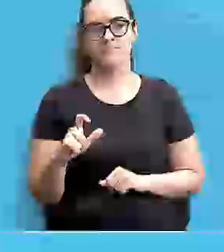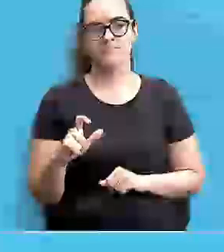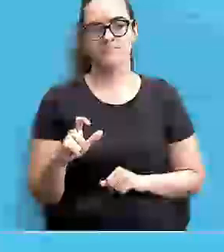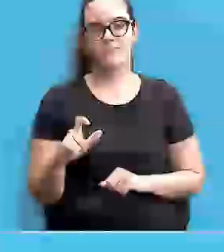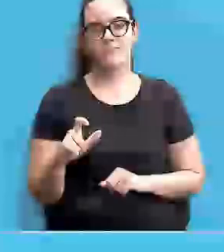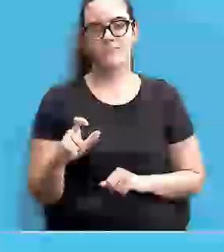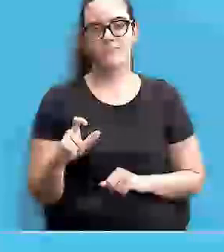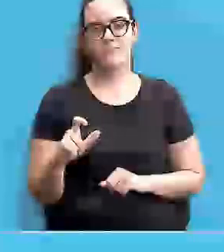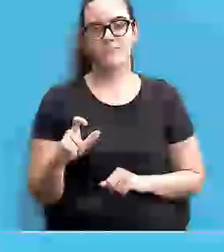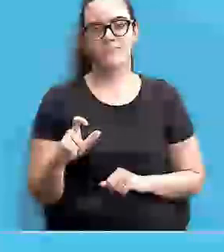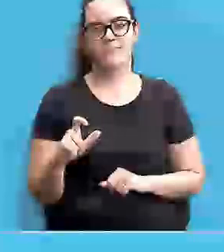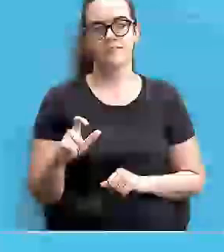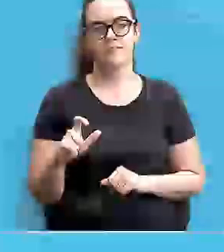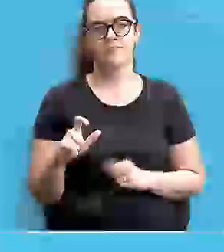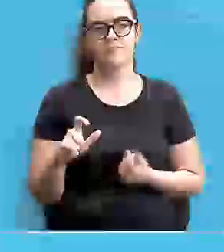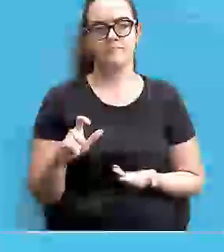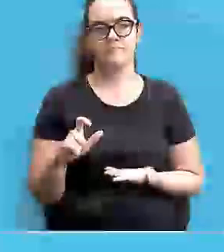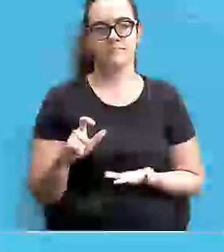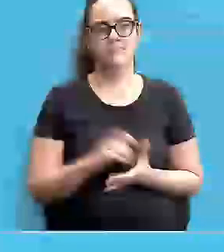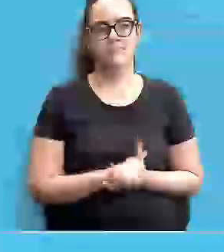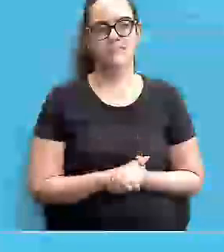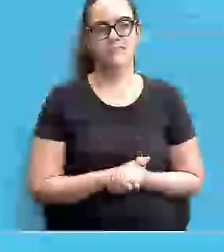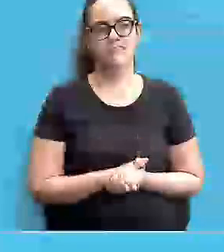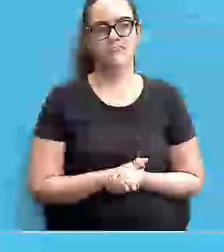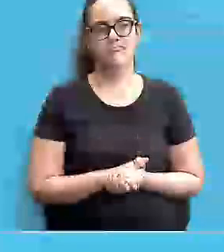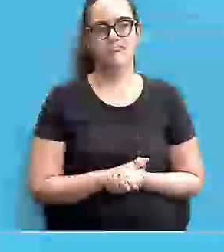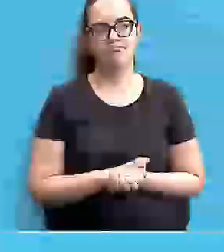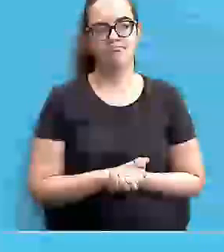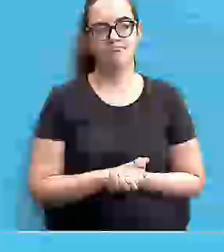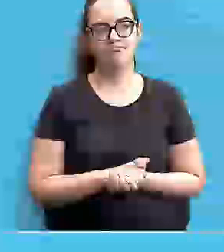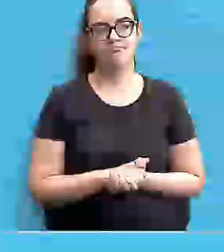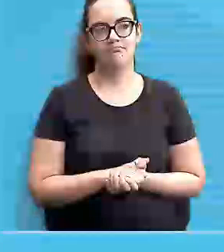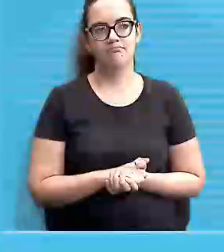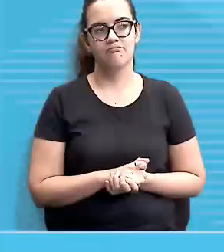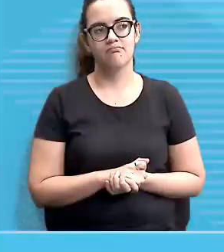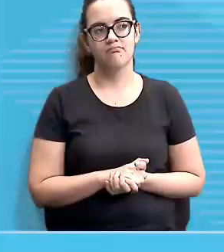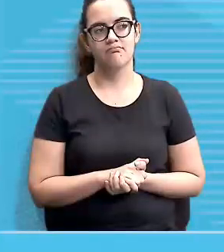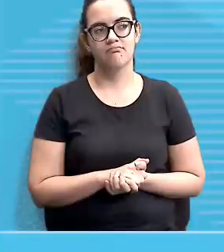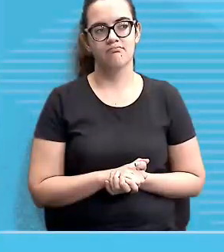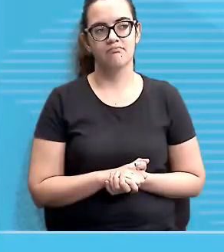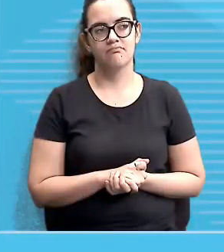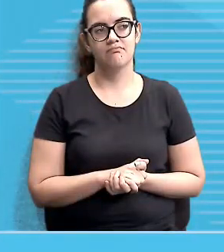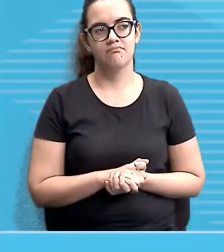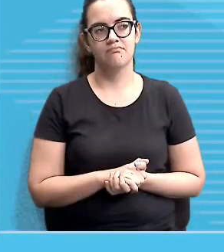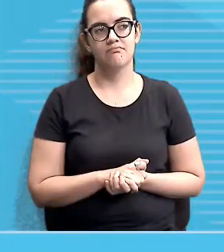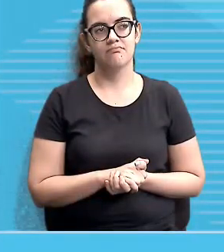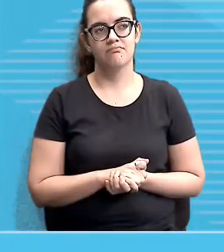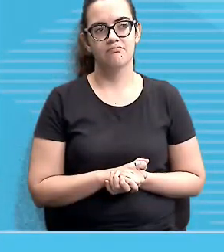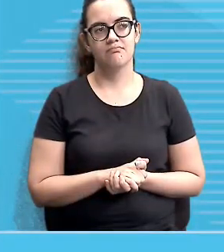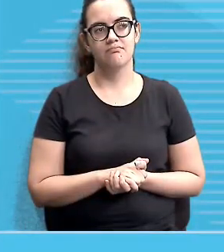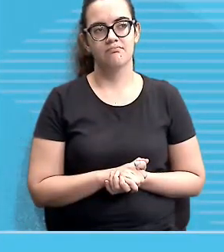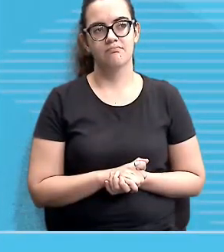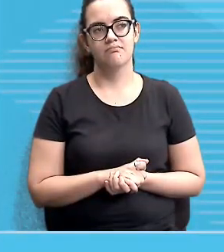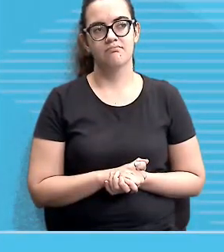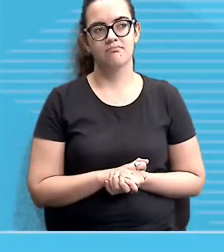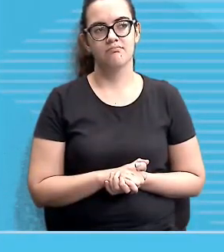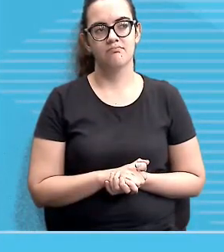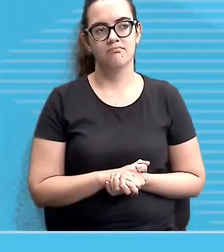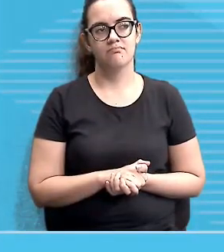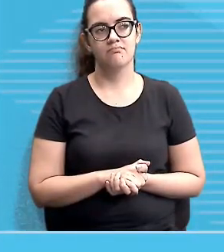Gabriel Oi jovens deu 500 né Gabriel Bora lá